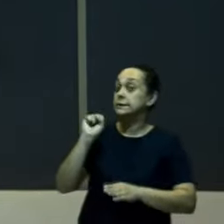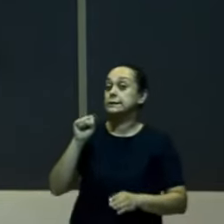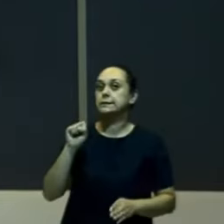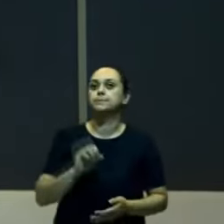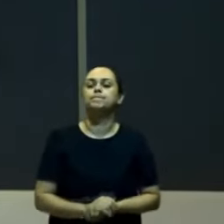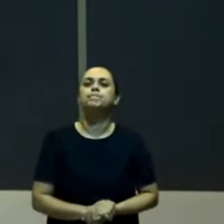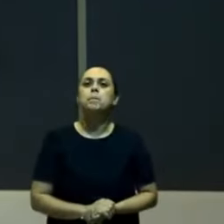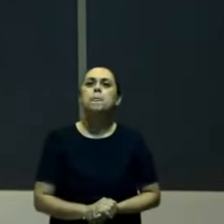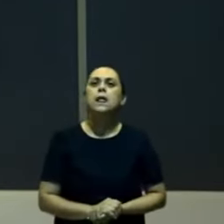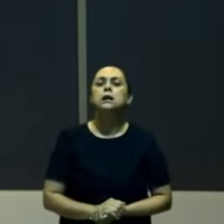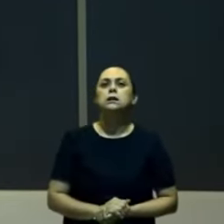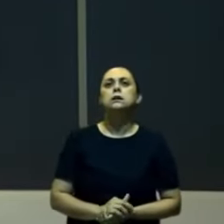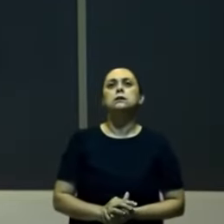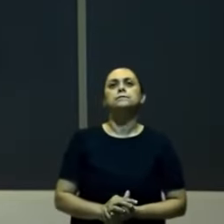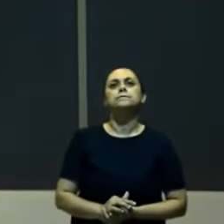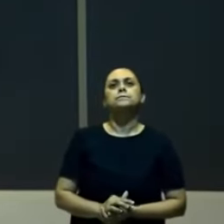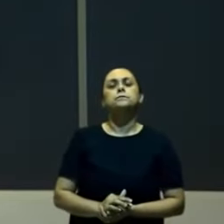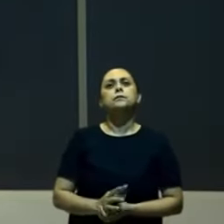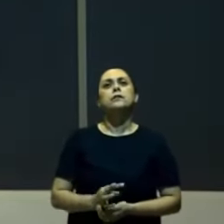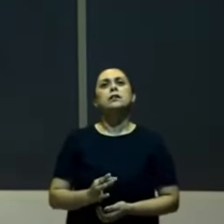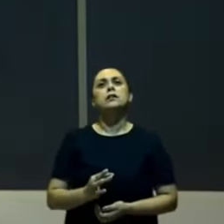carta é a Filipos.